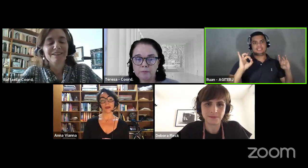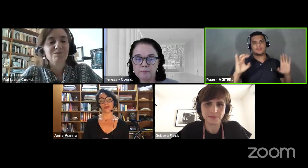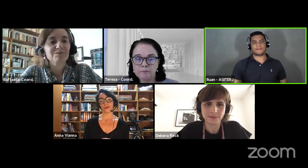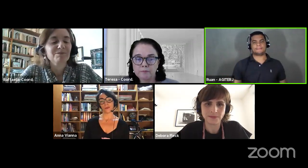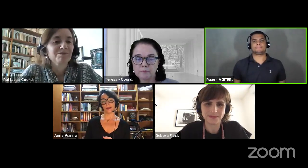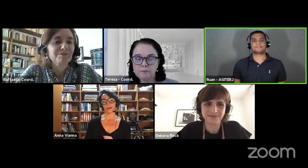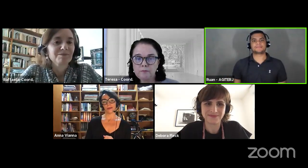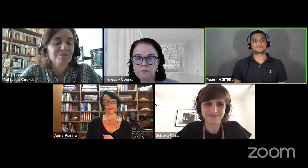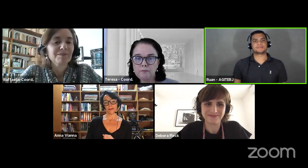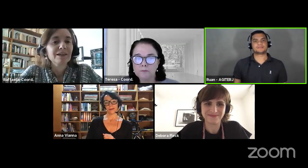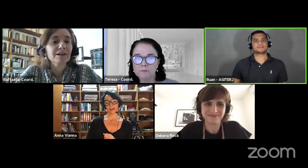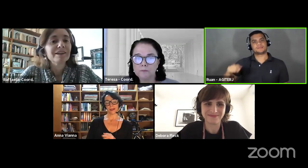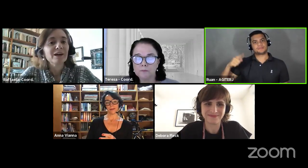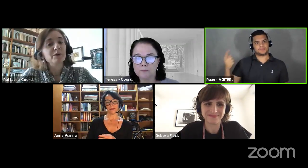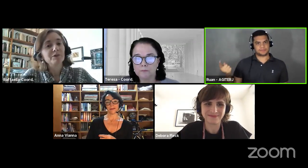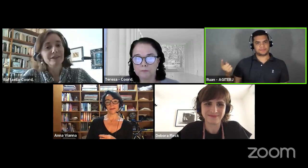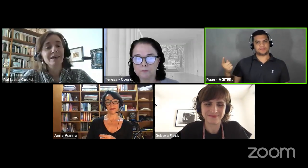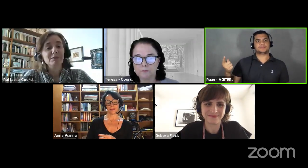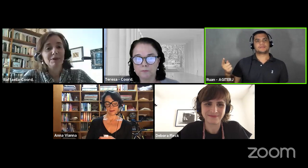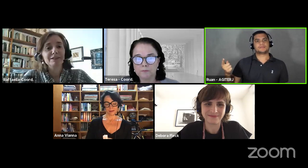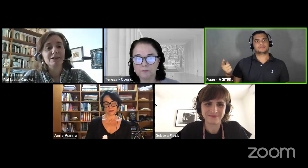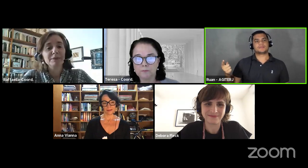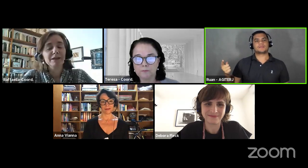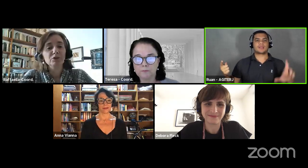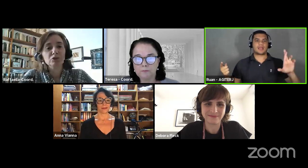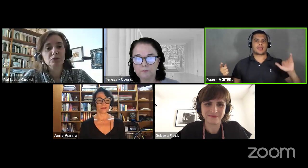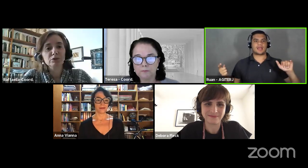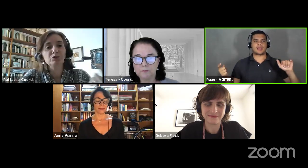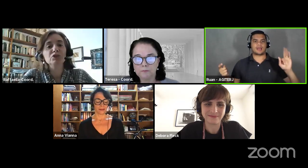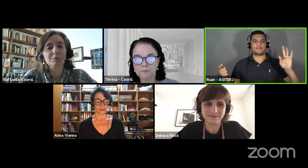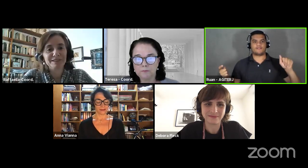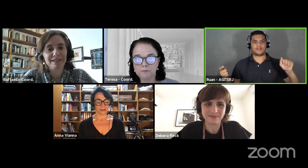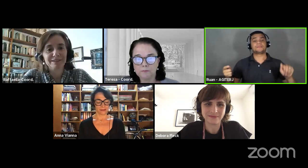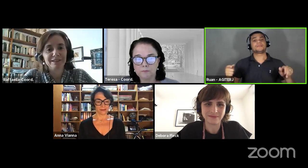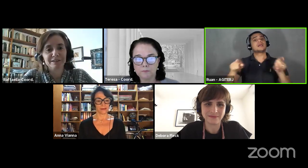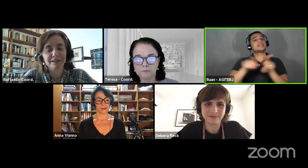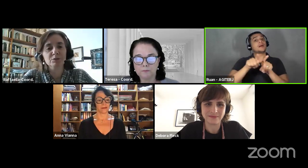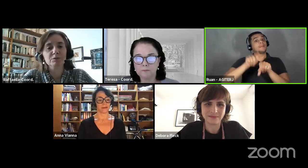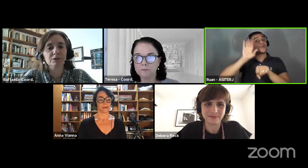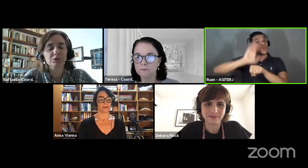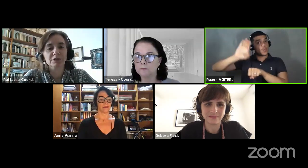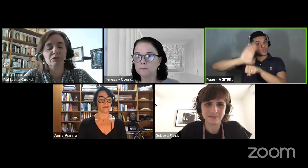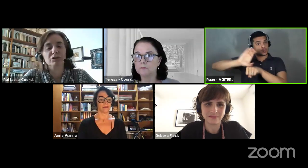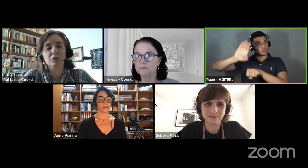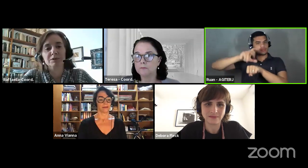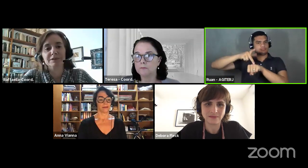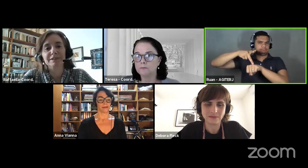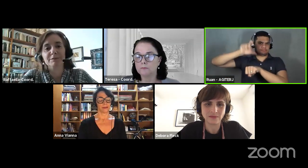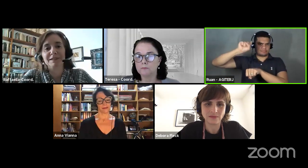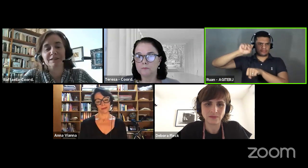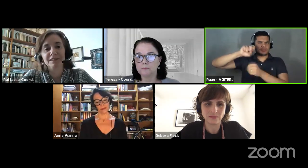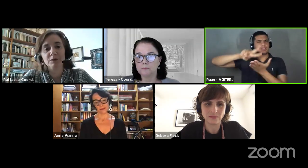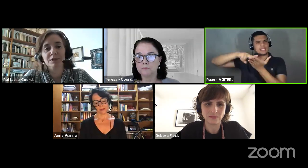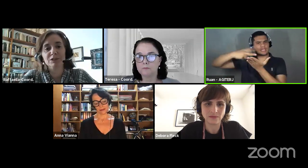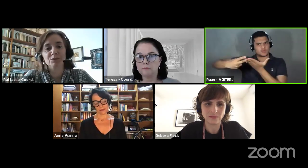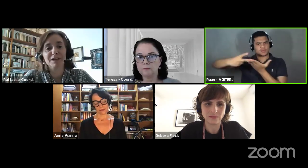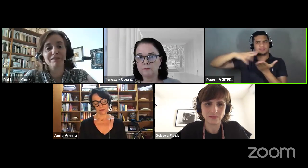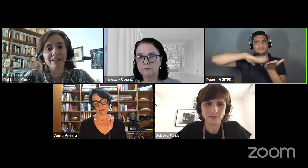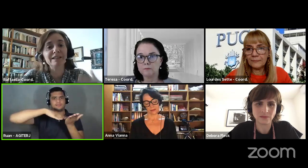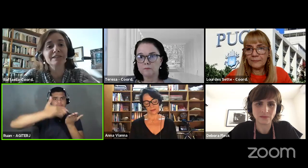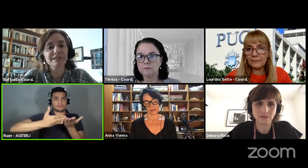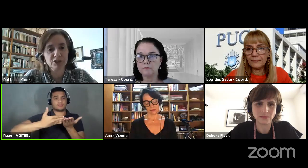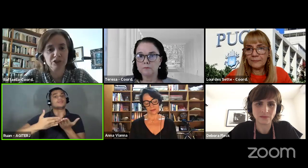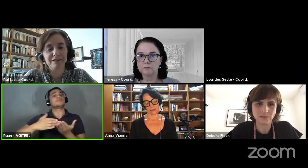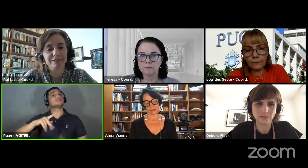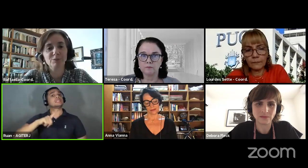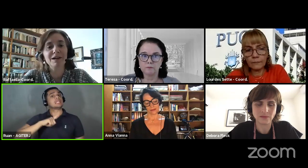Tereza, desculpa, Rafa, fala. Não, eu queria lembrar também que os cursos de especialização, tanto tradução quanto interpretação, eles